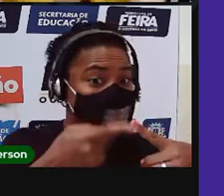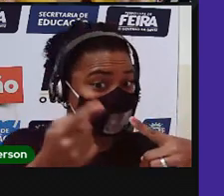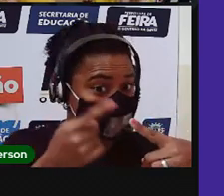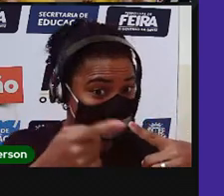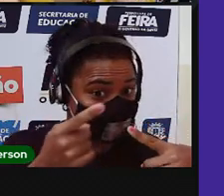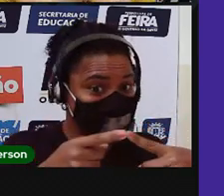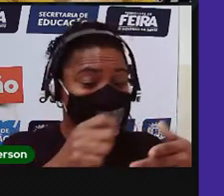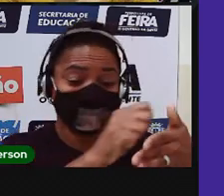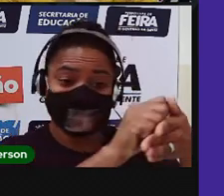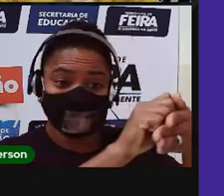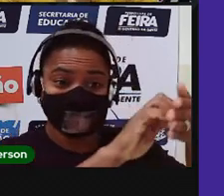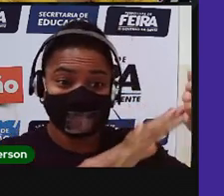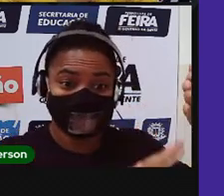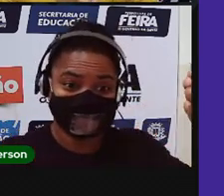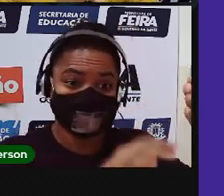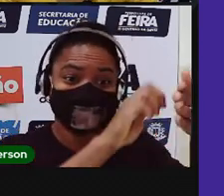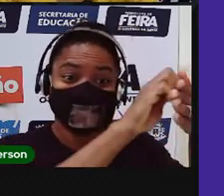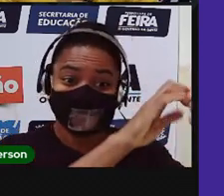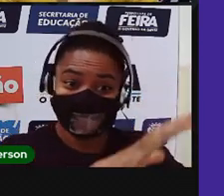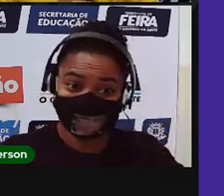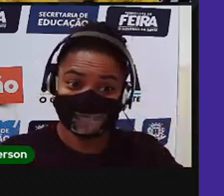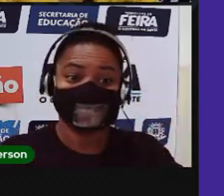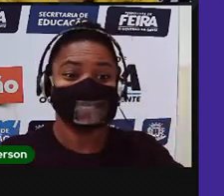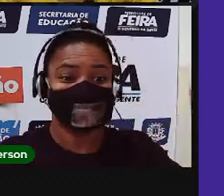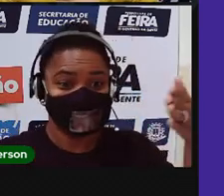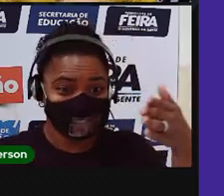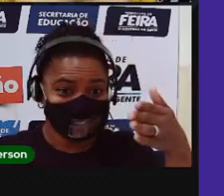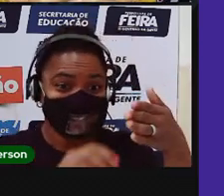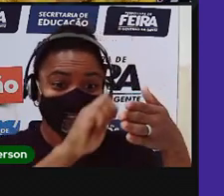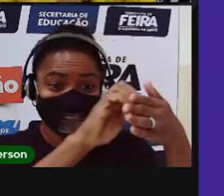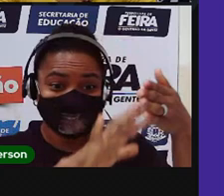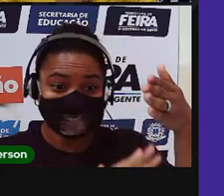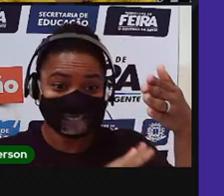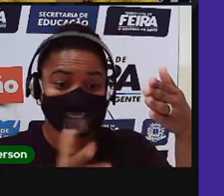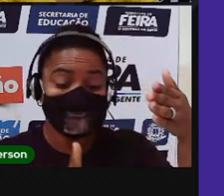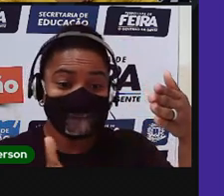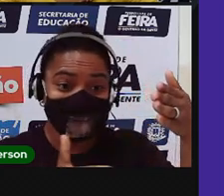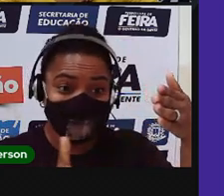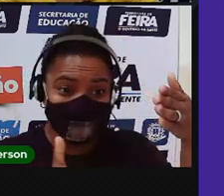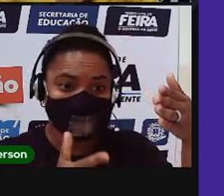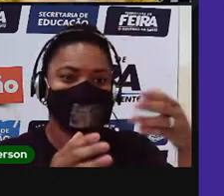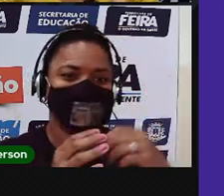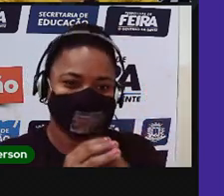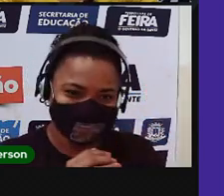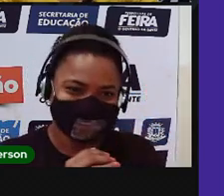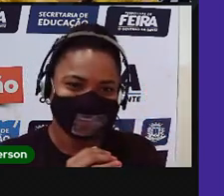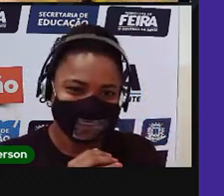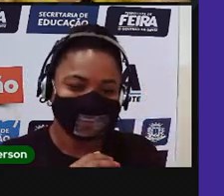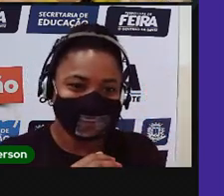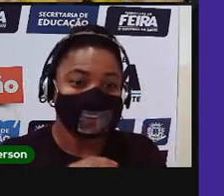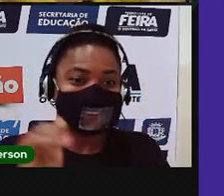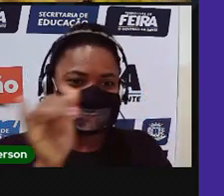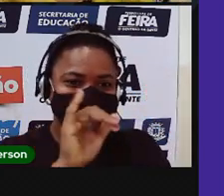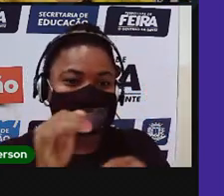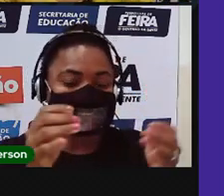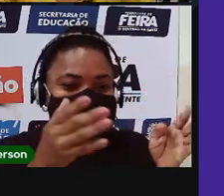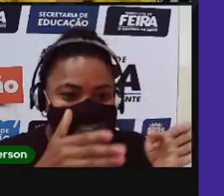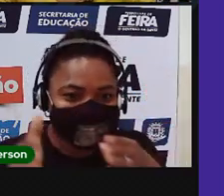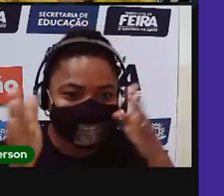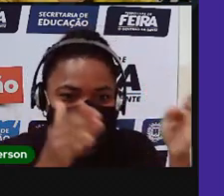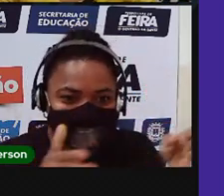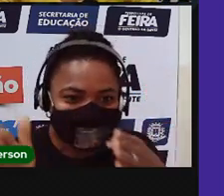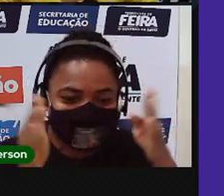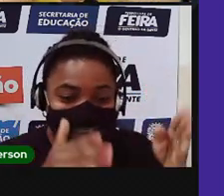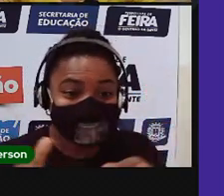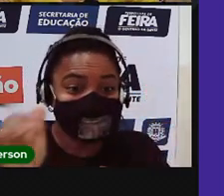atividades, como essa que a gente está fazendo aqui agora. Né? Os alunos que participam dessas ações, eles acabam